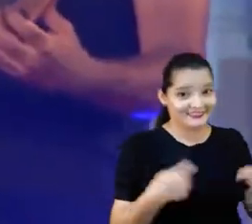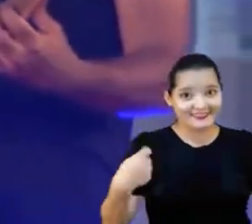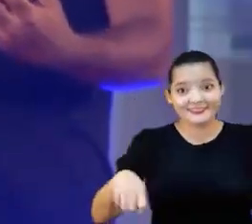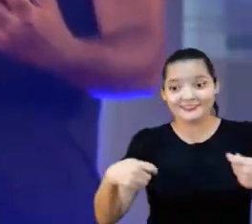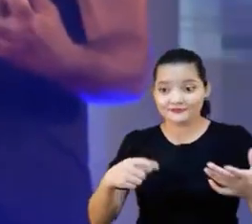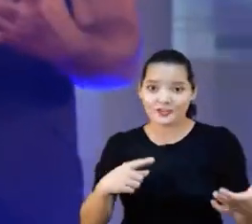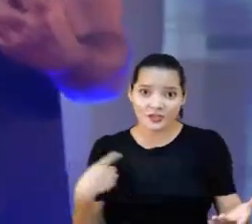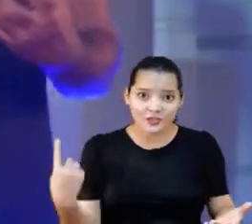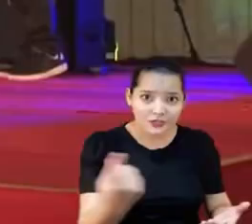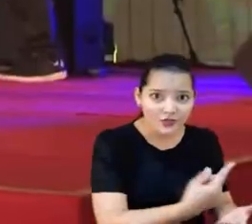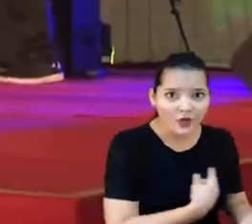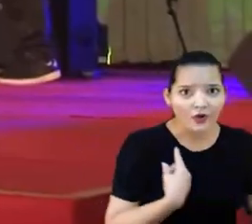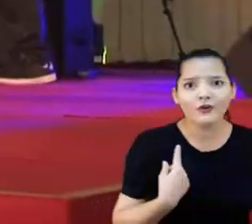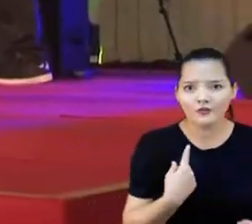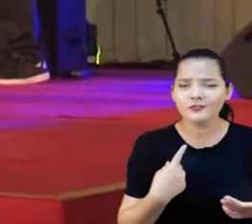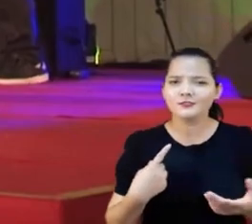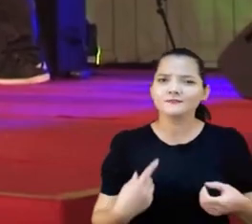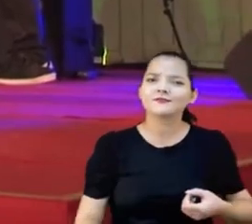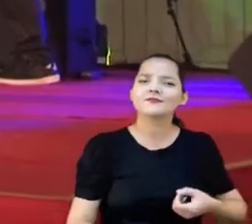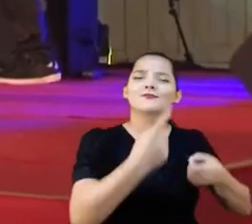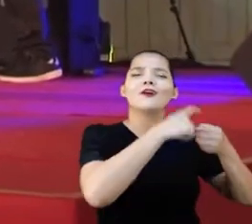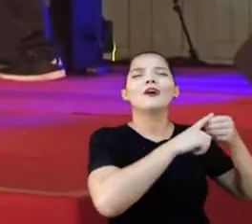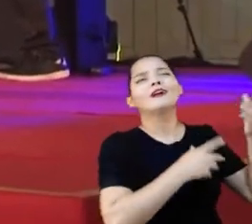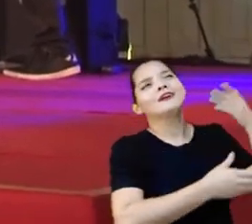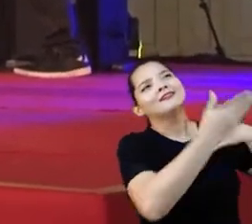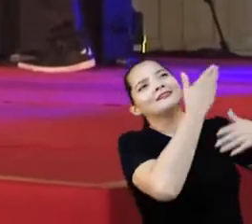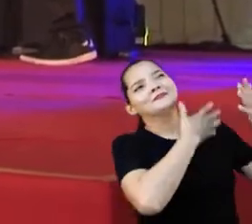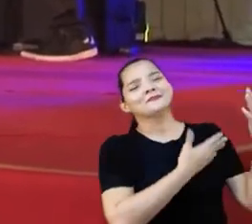rejuvenescer. E precisamos todos